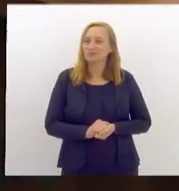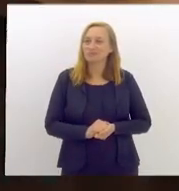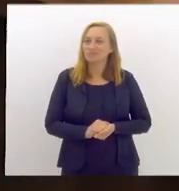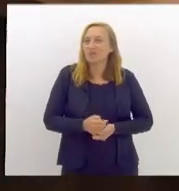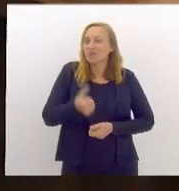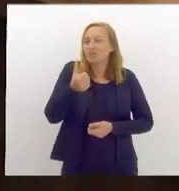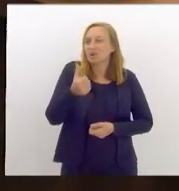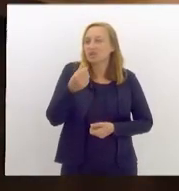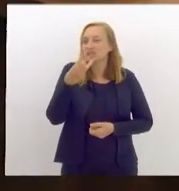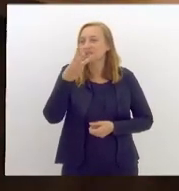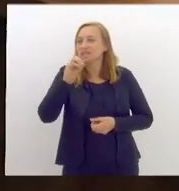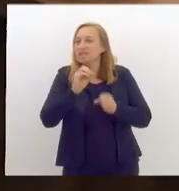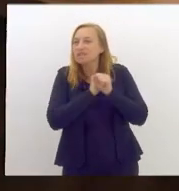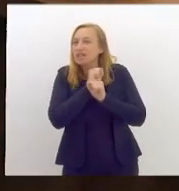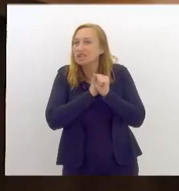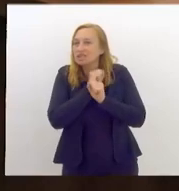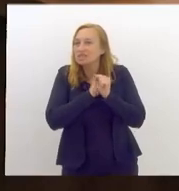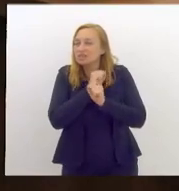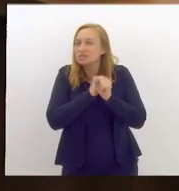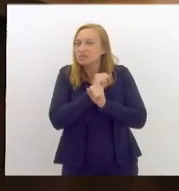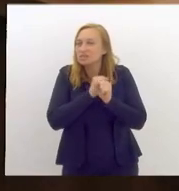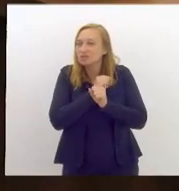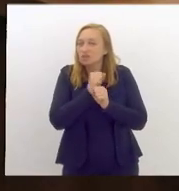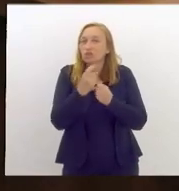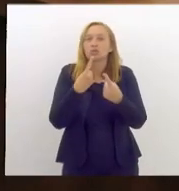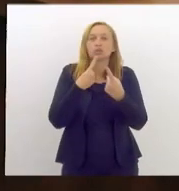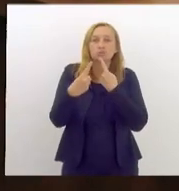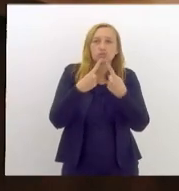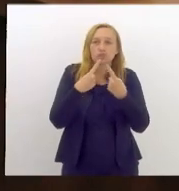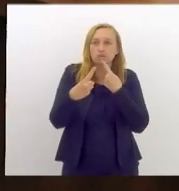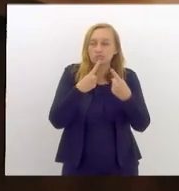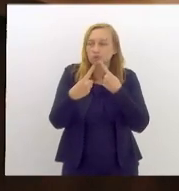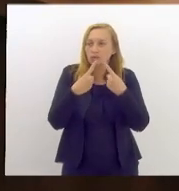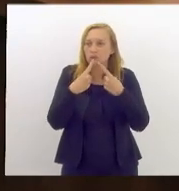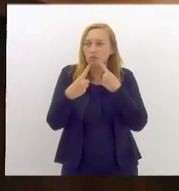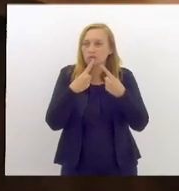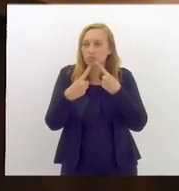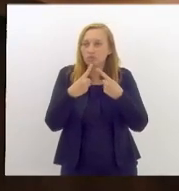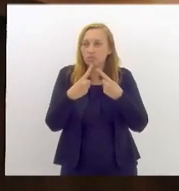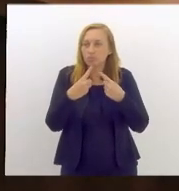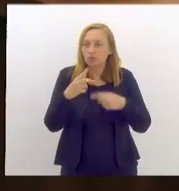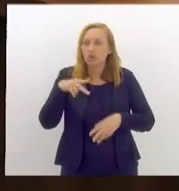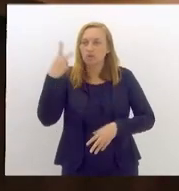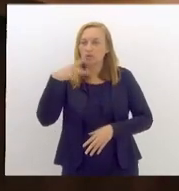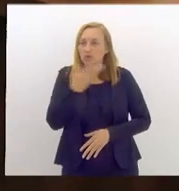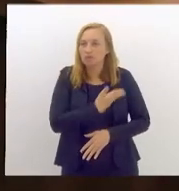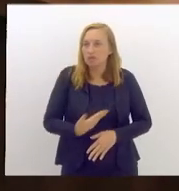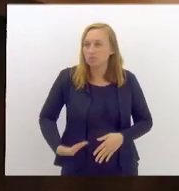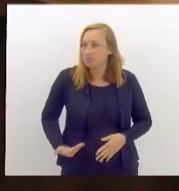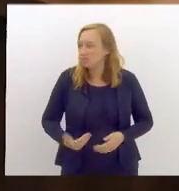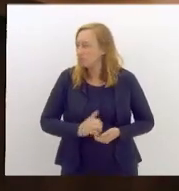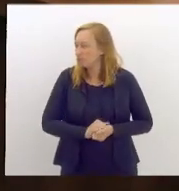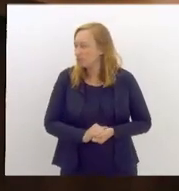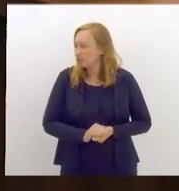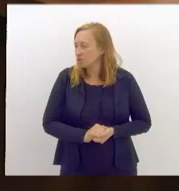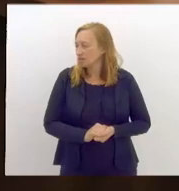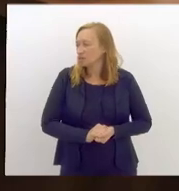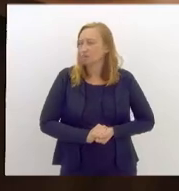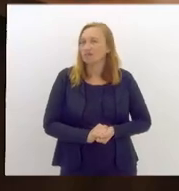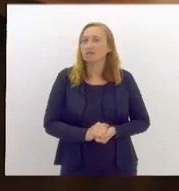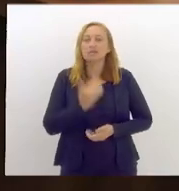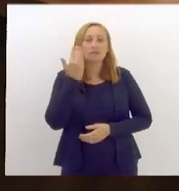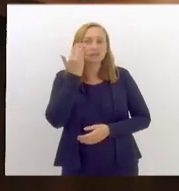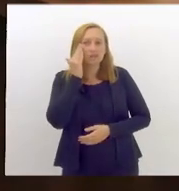quase 30 anos discutindo política pública de Urbanismo então eu